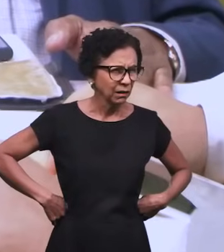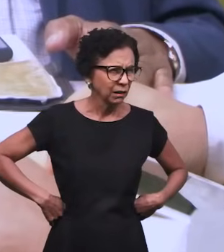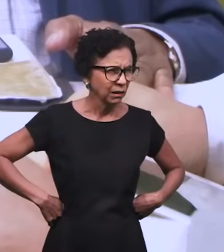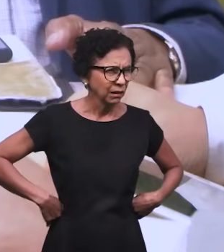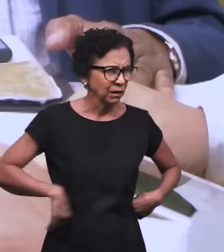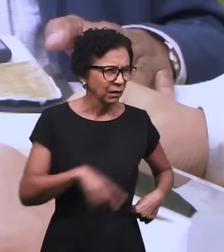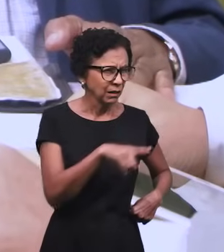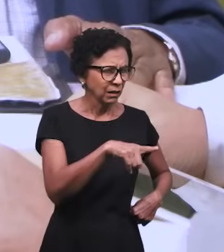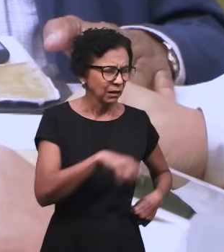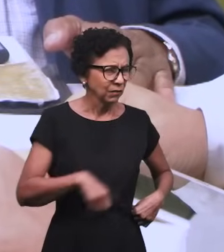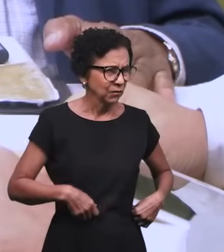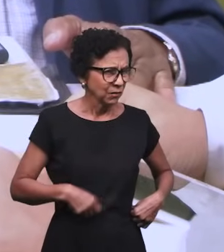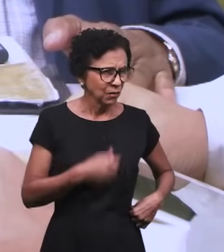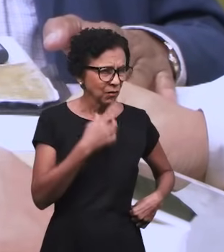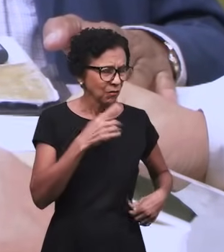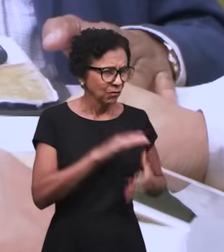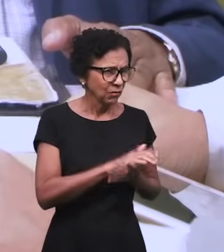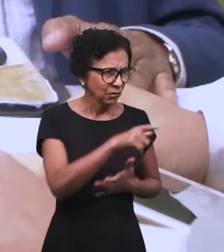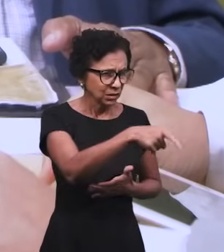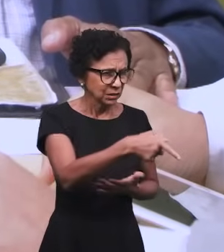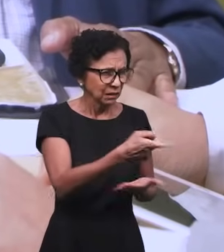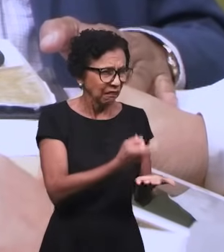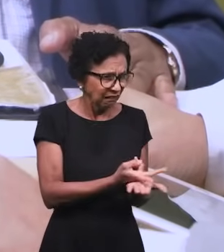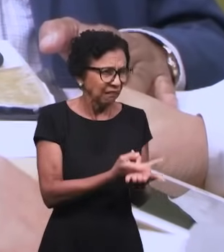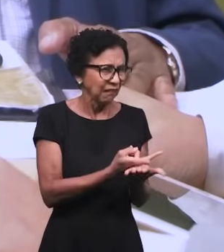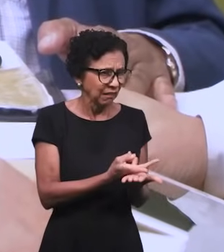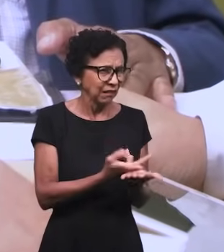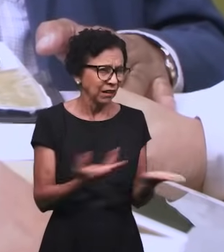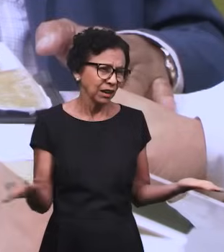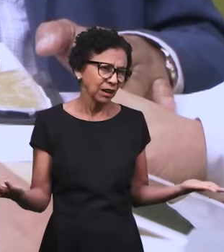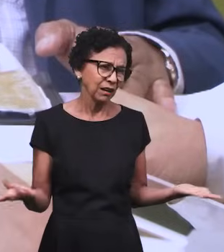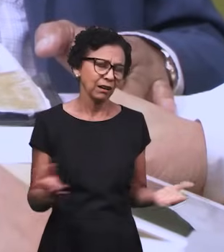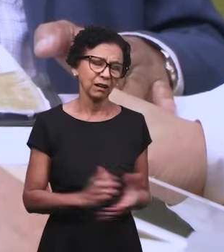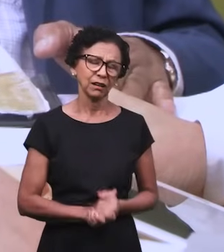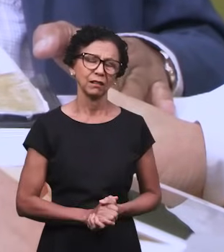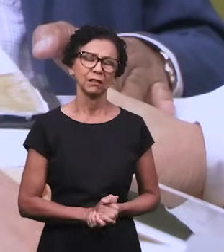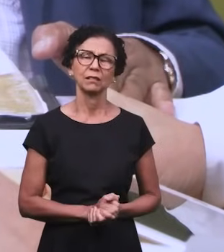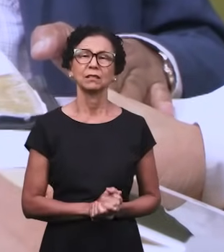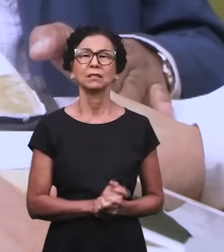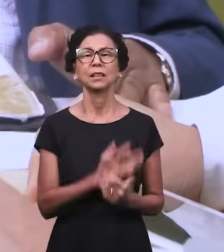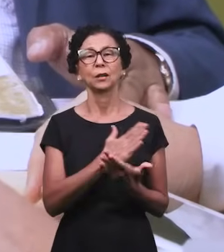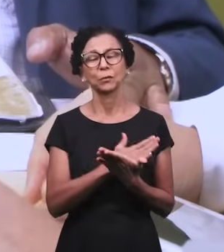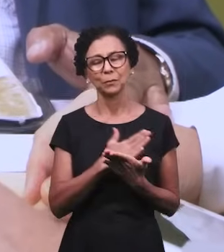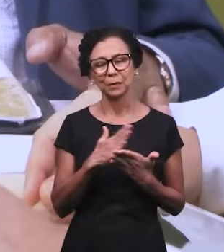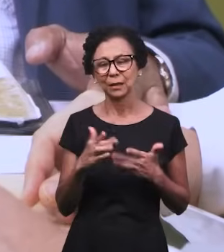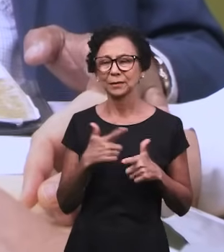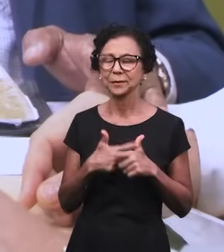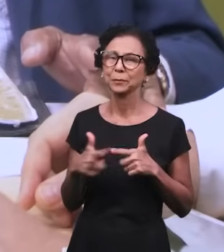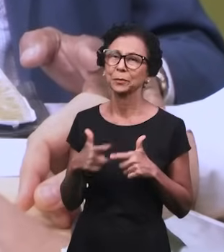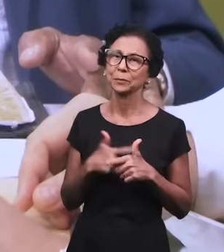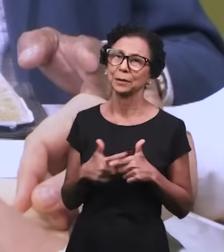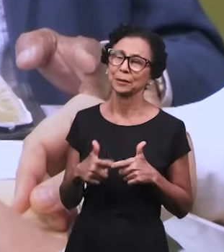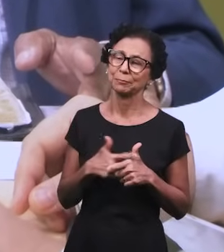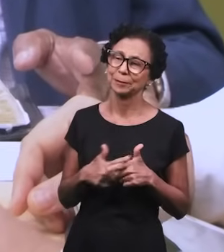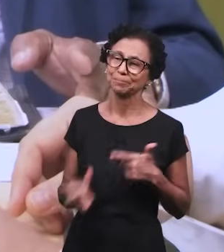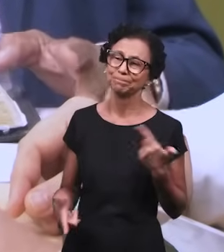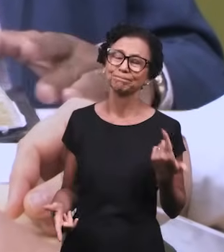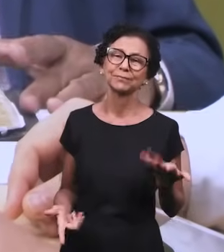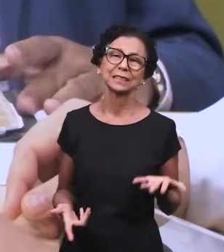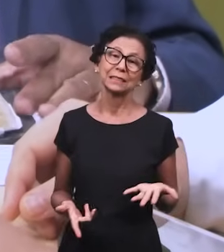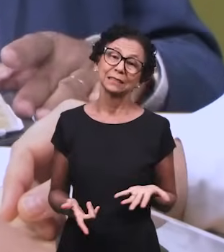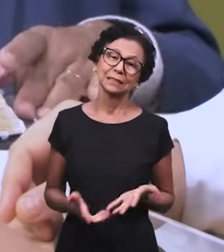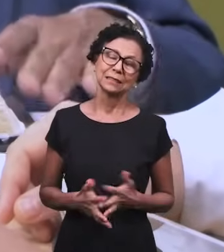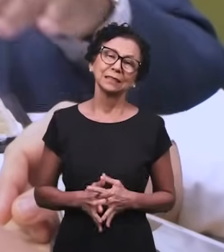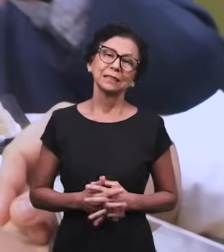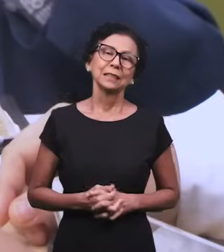isso e traz problema dentro da família muito e traz também o seguinte aí que começa os problemas para ter impedimento das orações porque eh